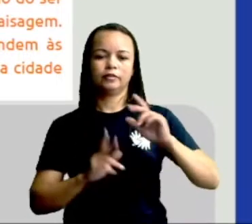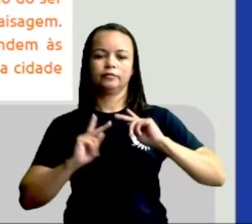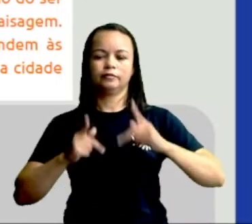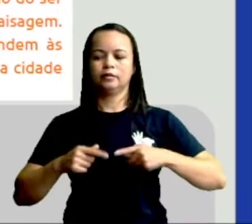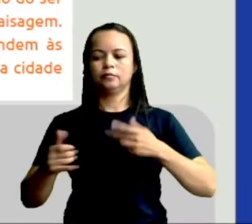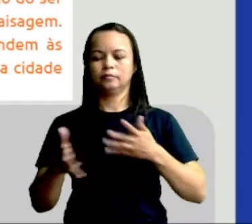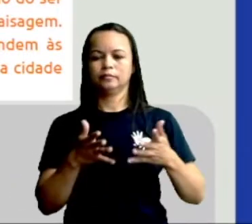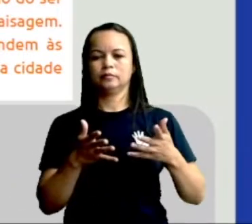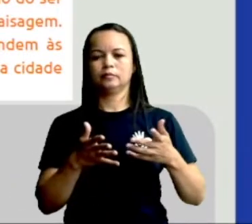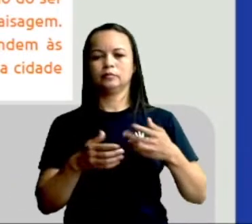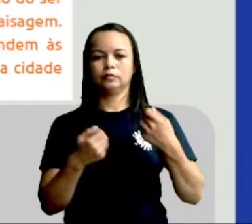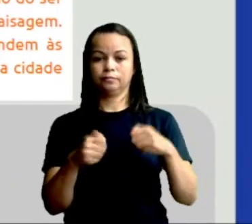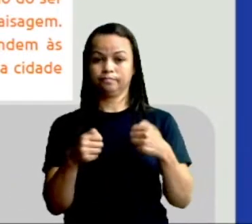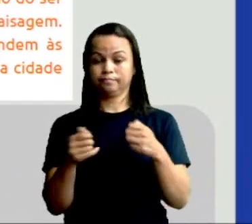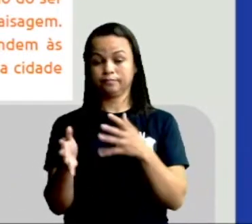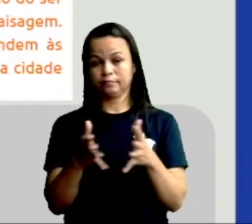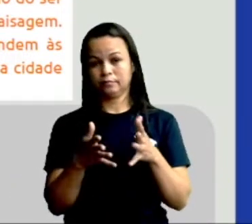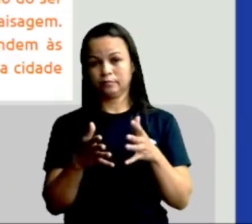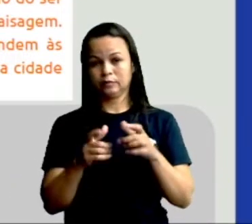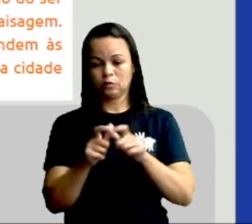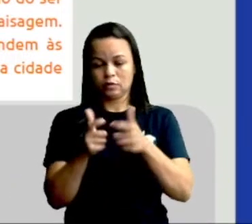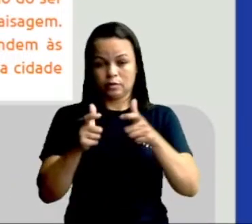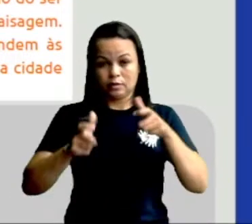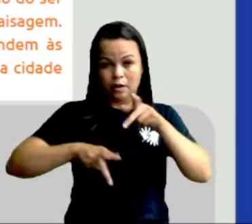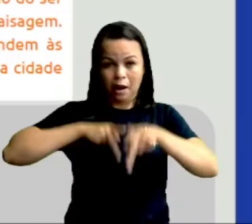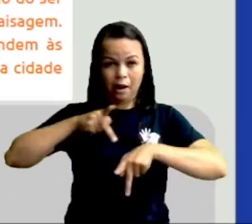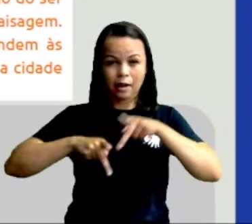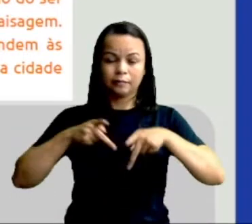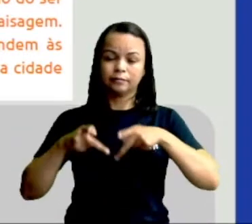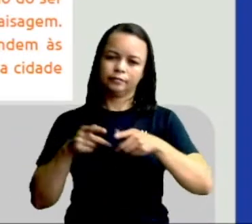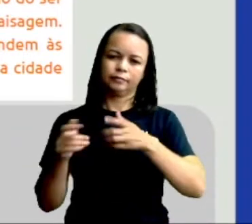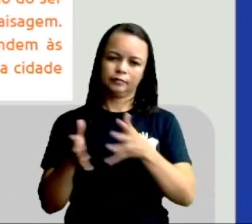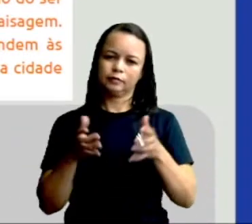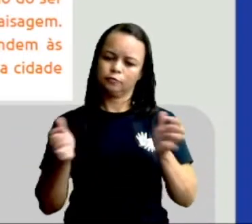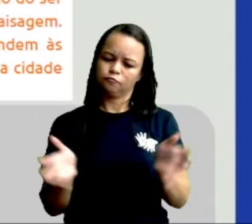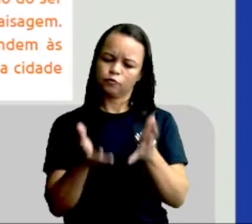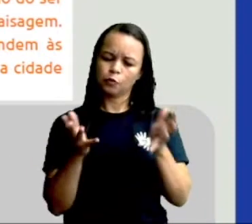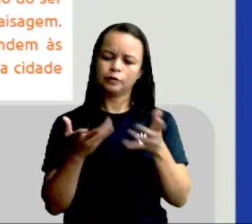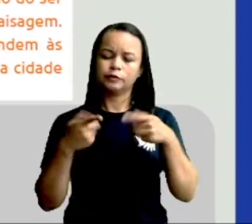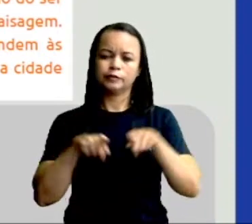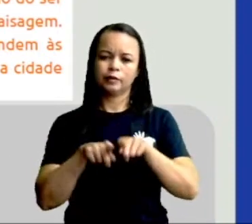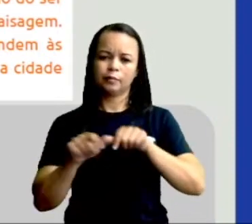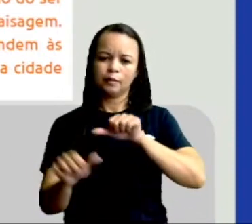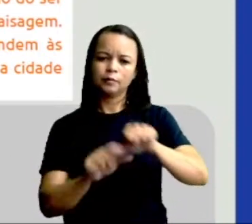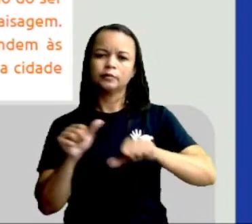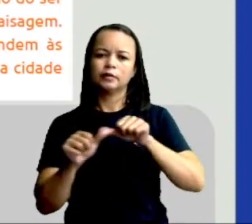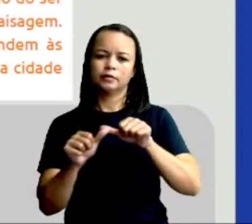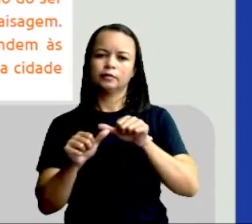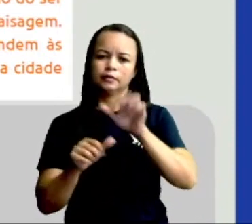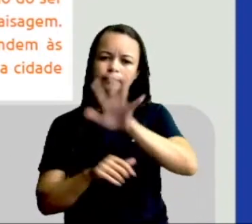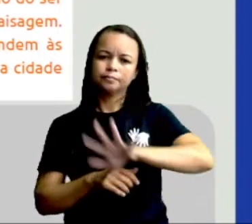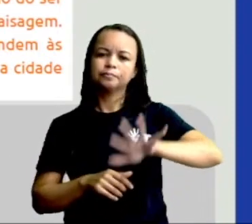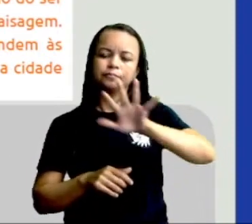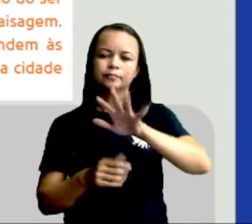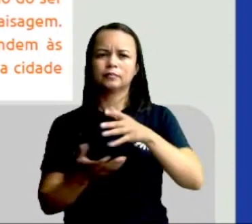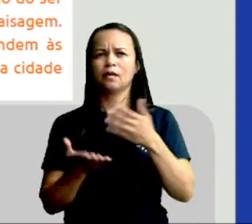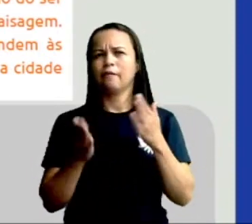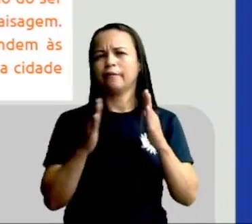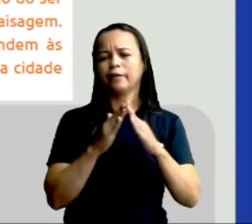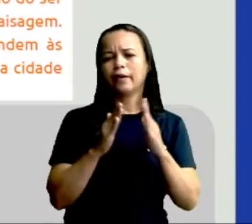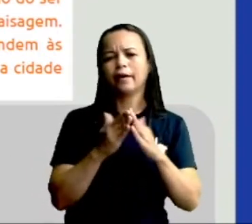suas necessidades o crescimento populacional também influenciou a mudança da paisagem